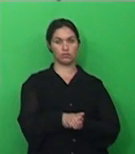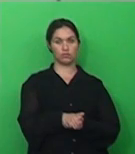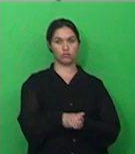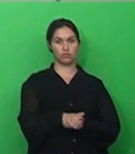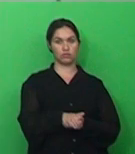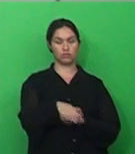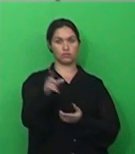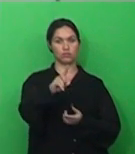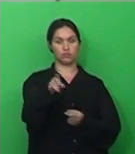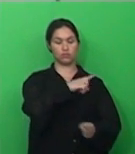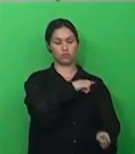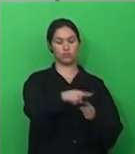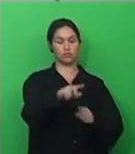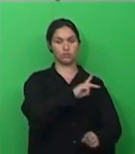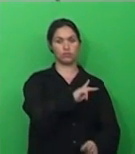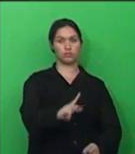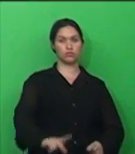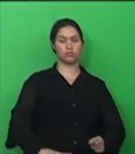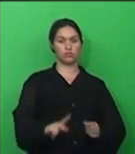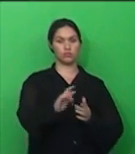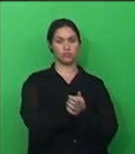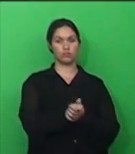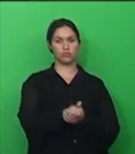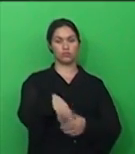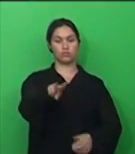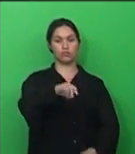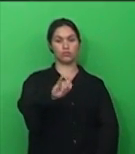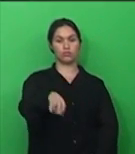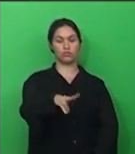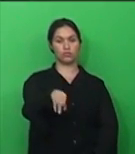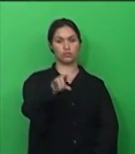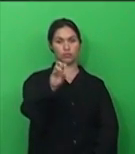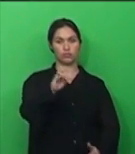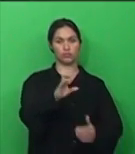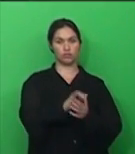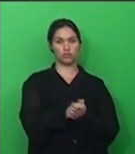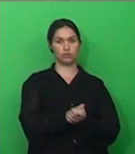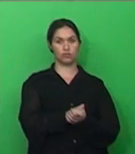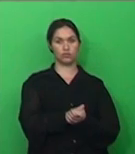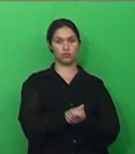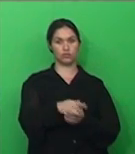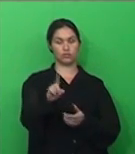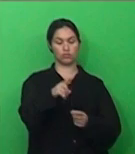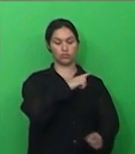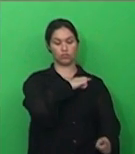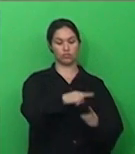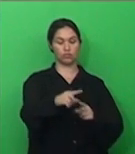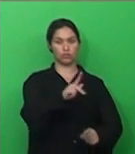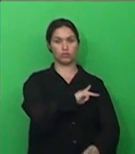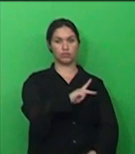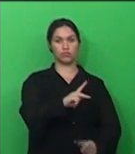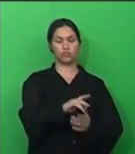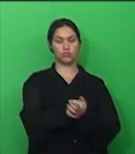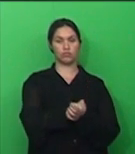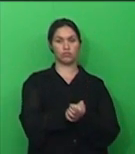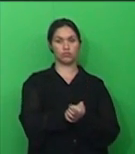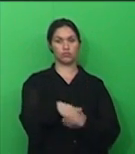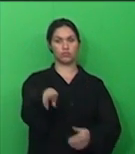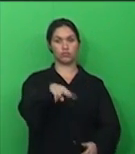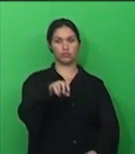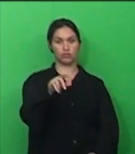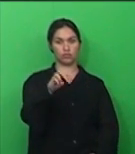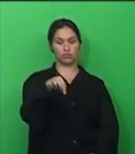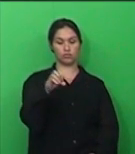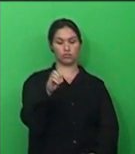Eu sou contra o veto, senhor presidente. Vereador Júlio César Colombo. Contra o veto. Vereador Moacir Dajore.